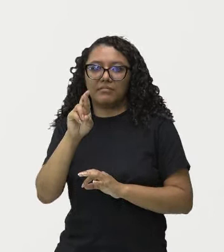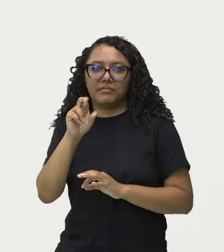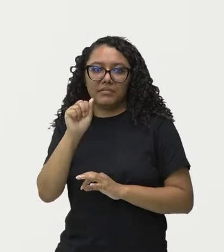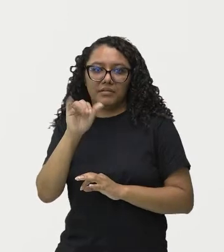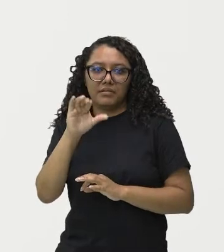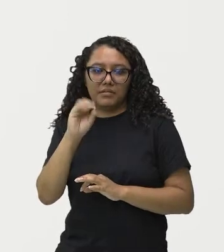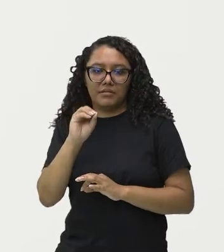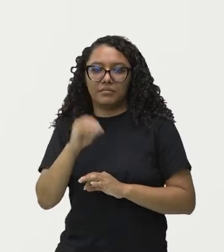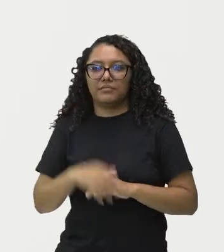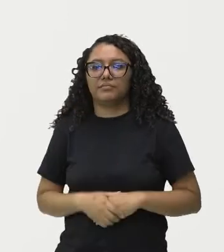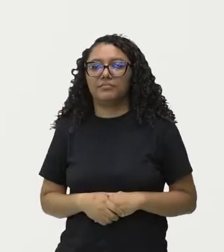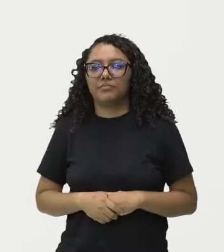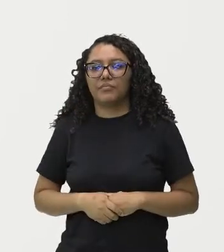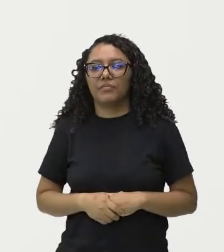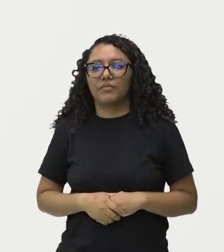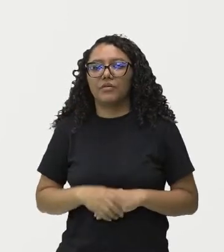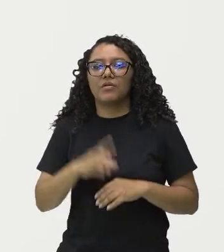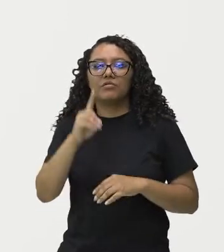O diâmetro,